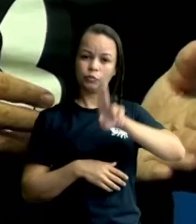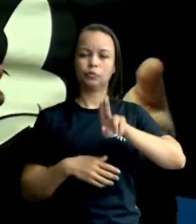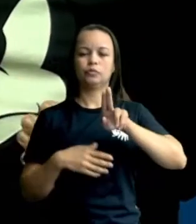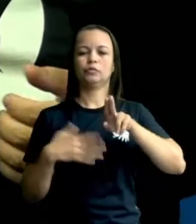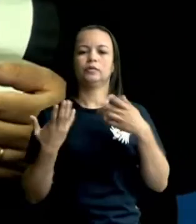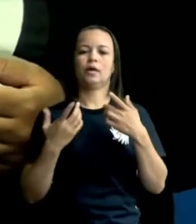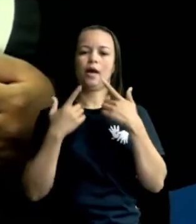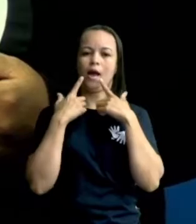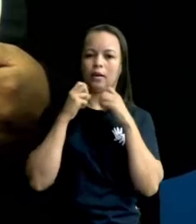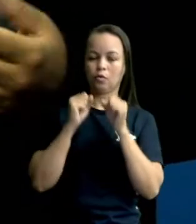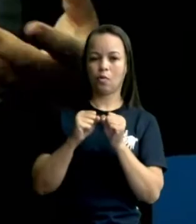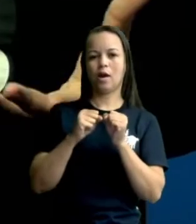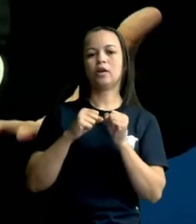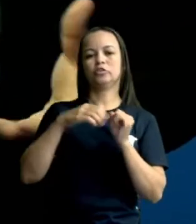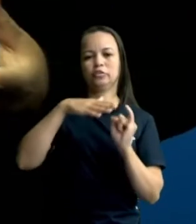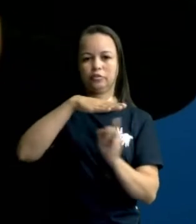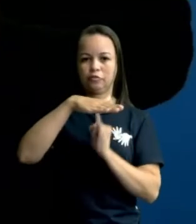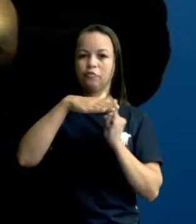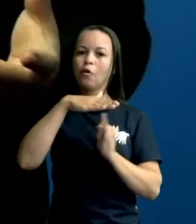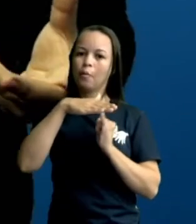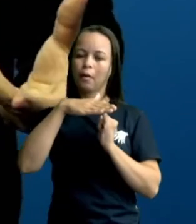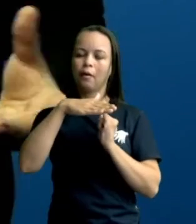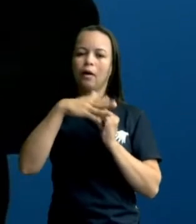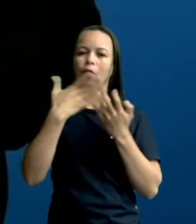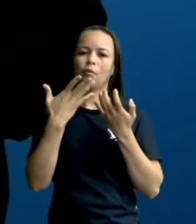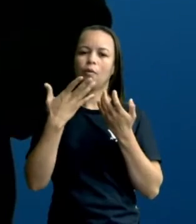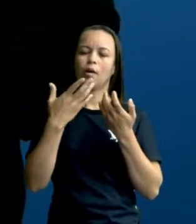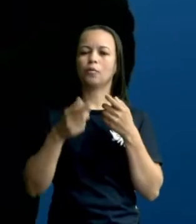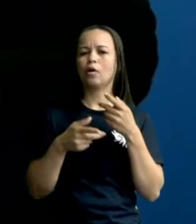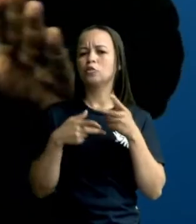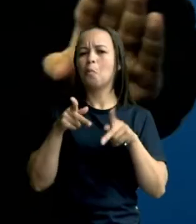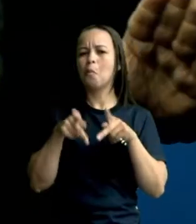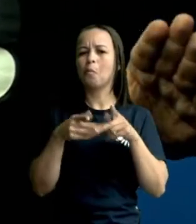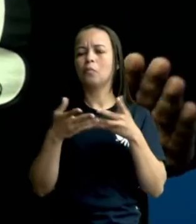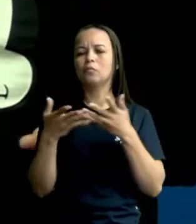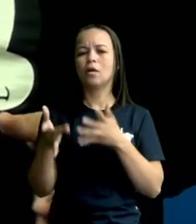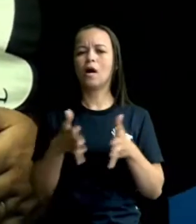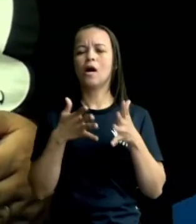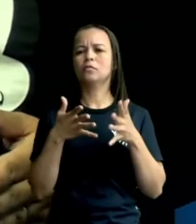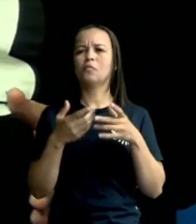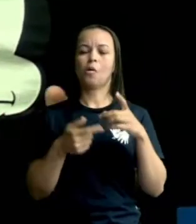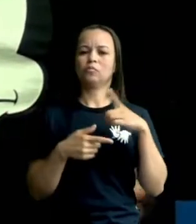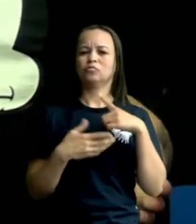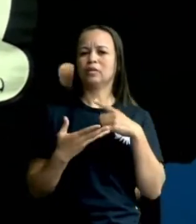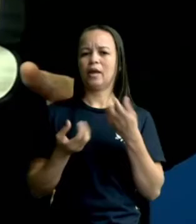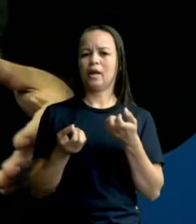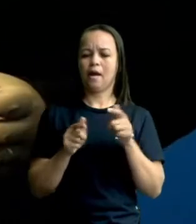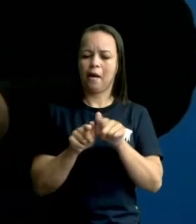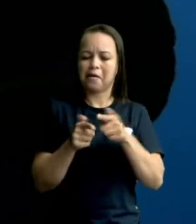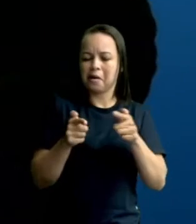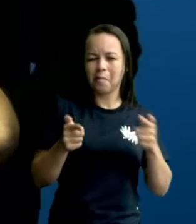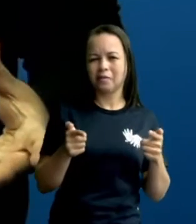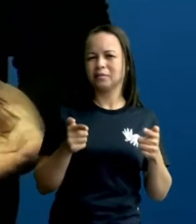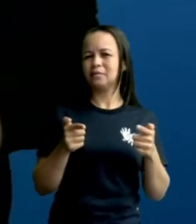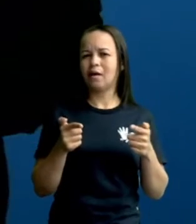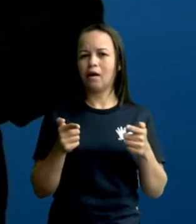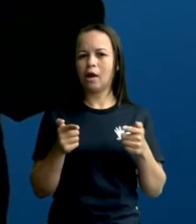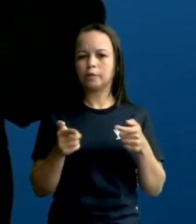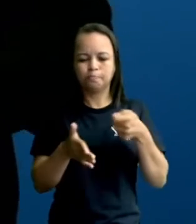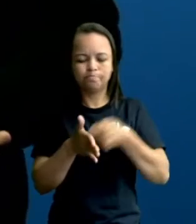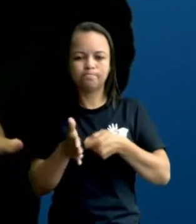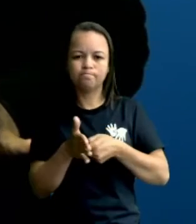essa linguagem informal, uma linguagem popular. Não vamos nos ater à gramaticidade, né? A